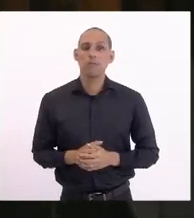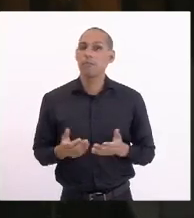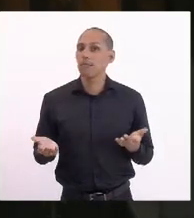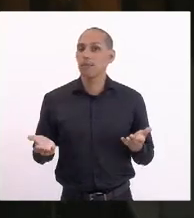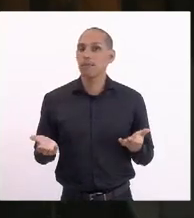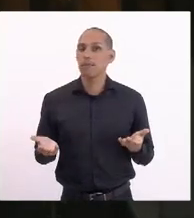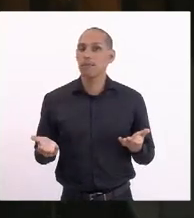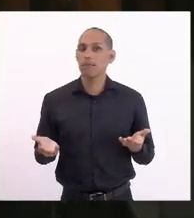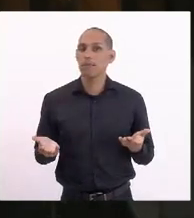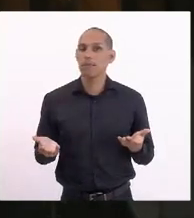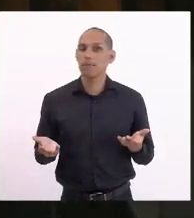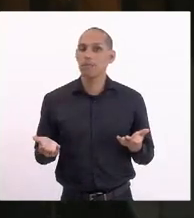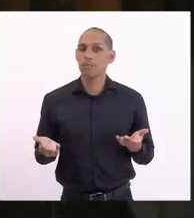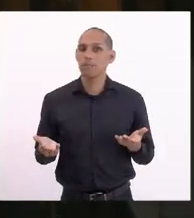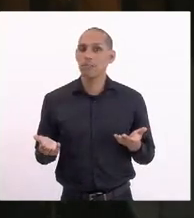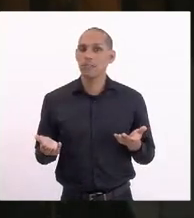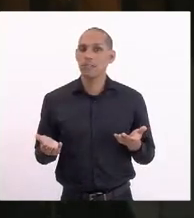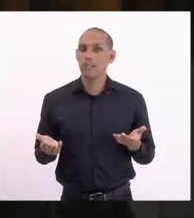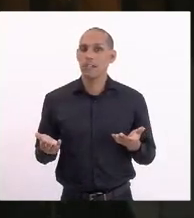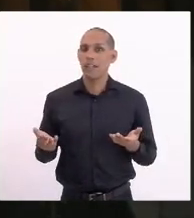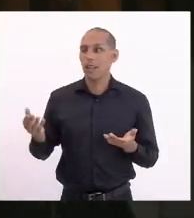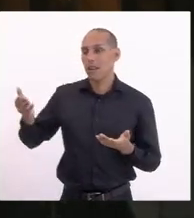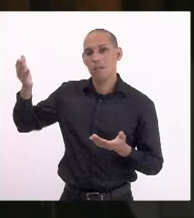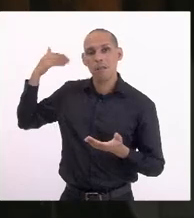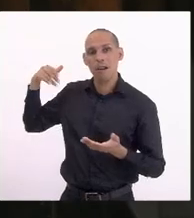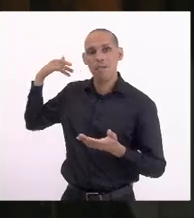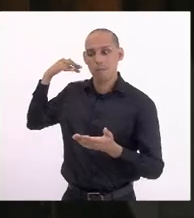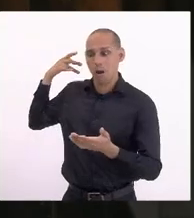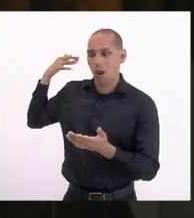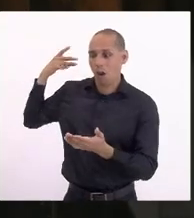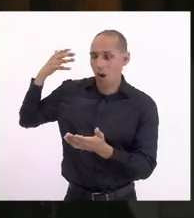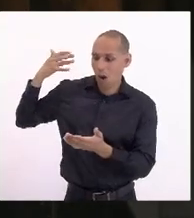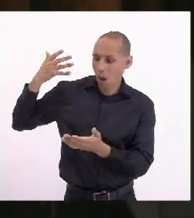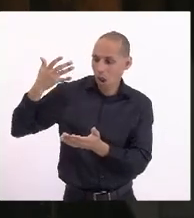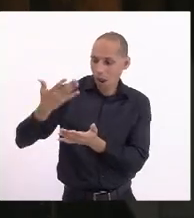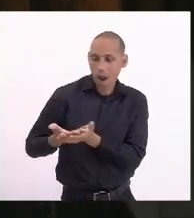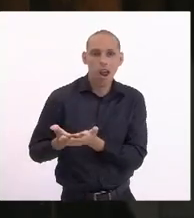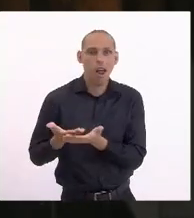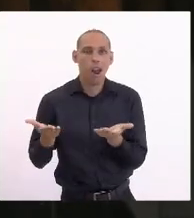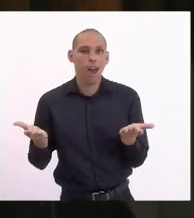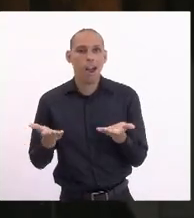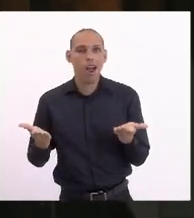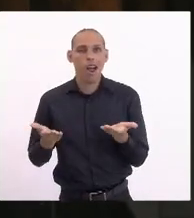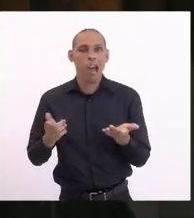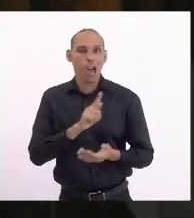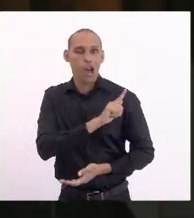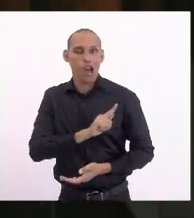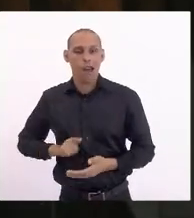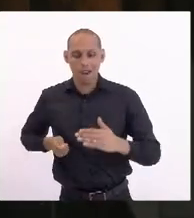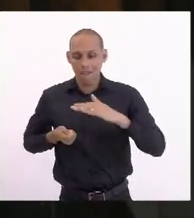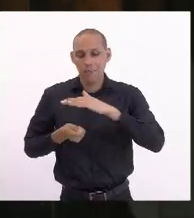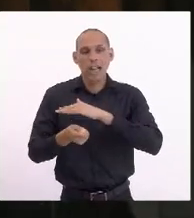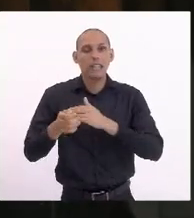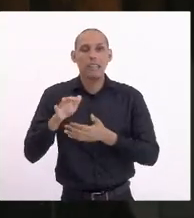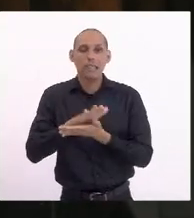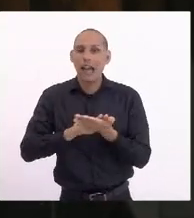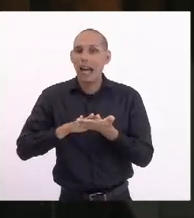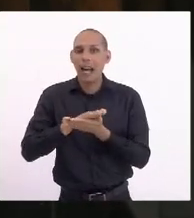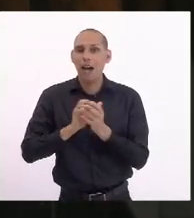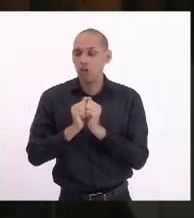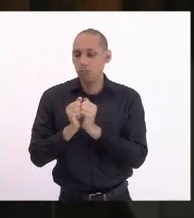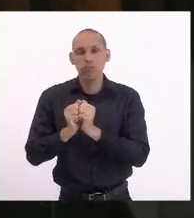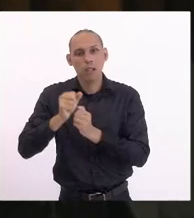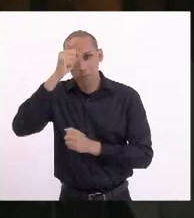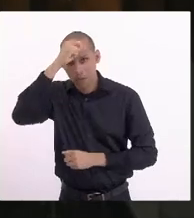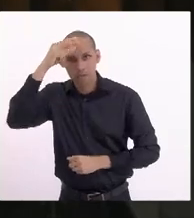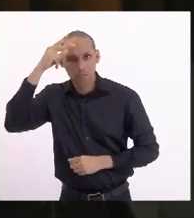Então, a série histórica de governadores que não investem, associados com